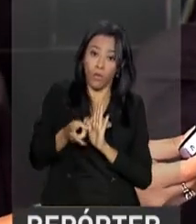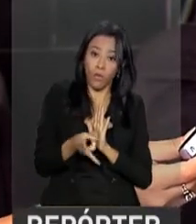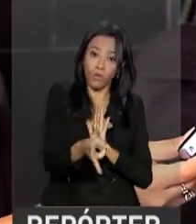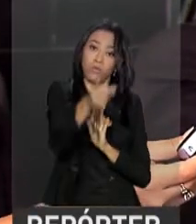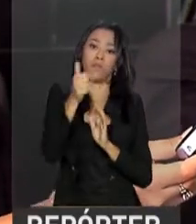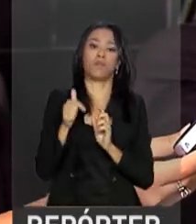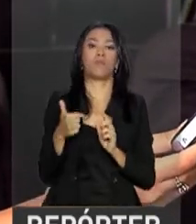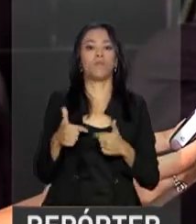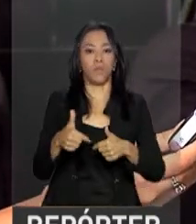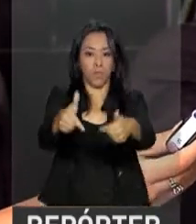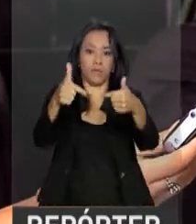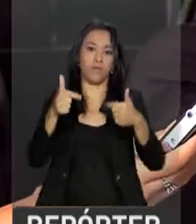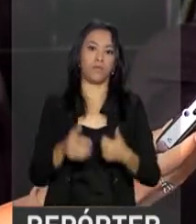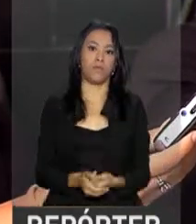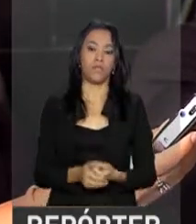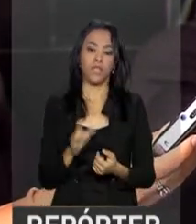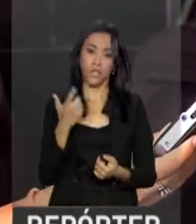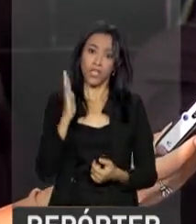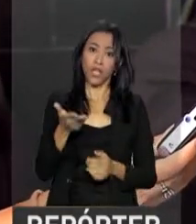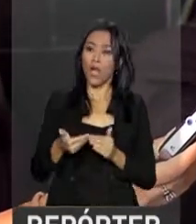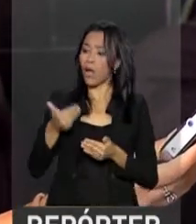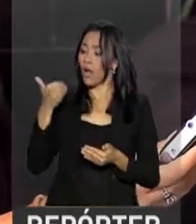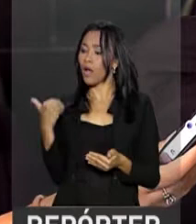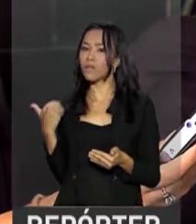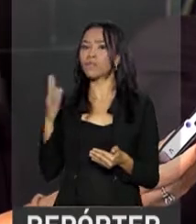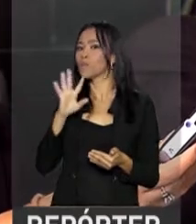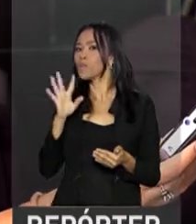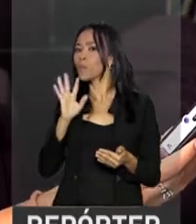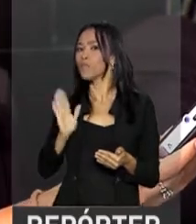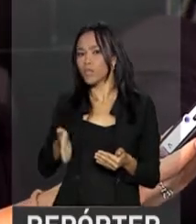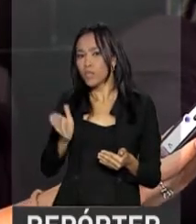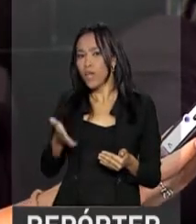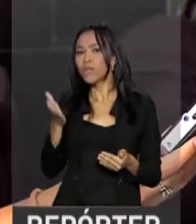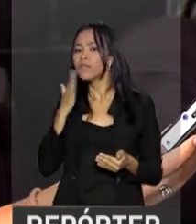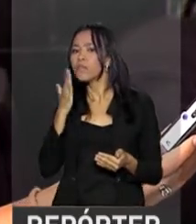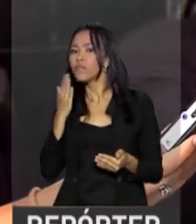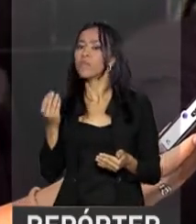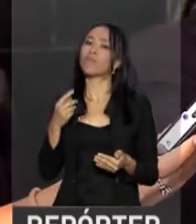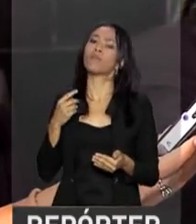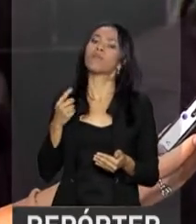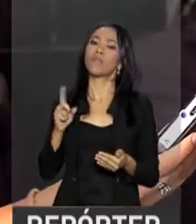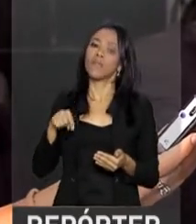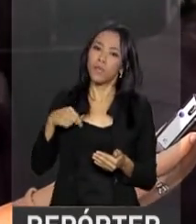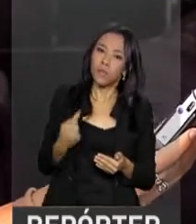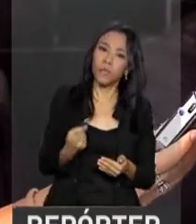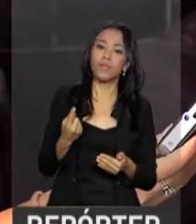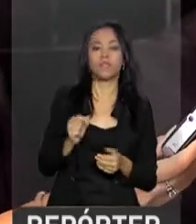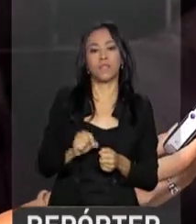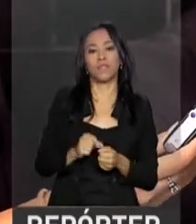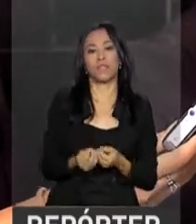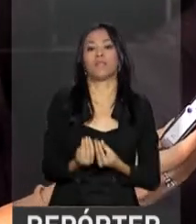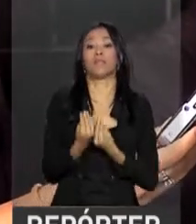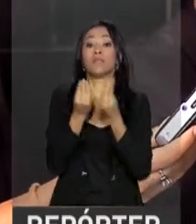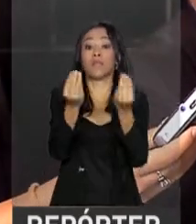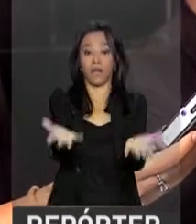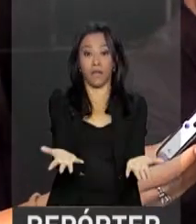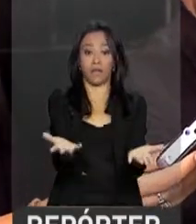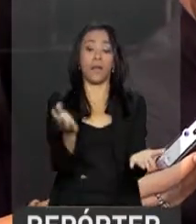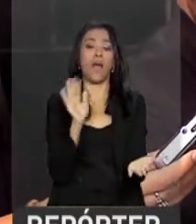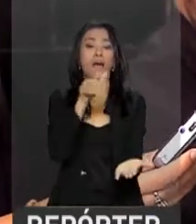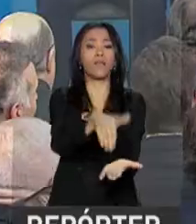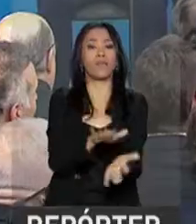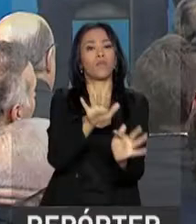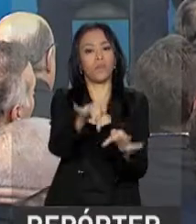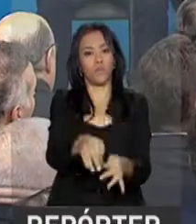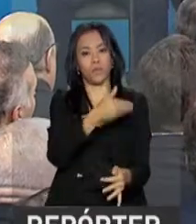trabalho, né? Que nós já tínhamos conhecimento de como é que estava o andamento para poder fazer as entregas, né, até o final do governo